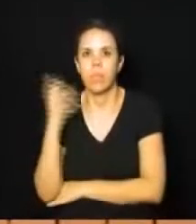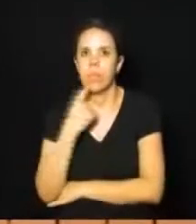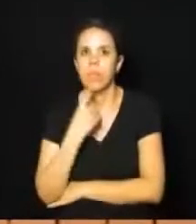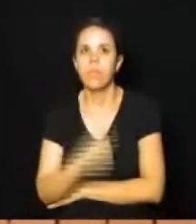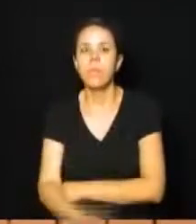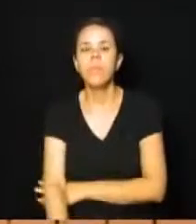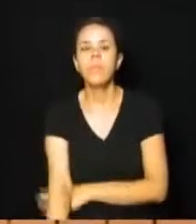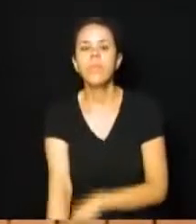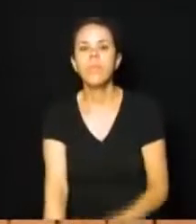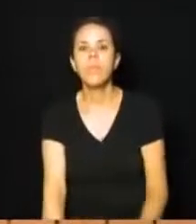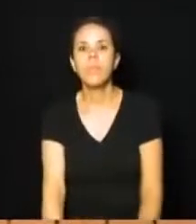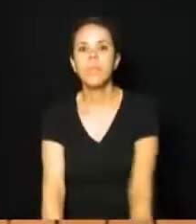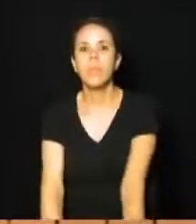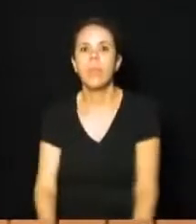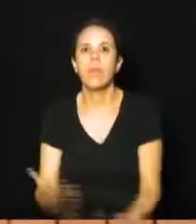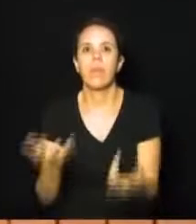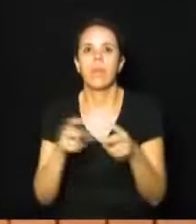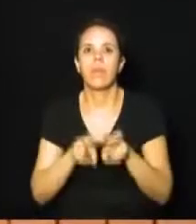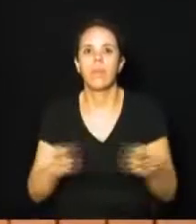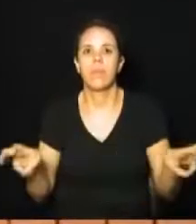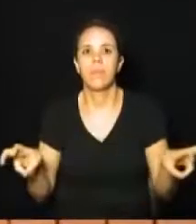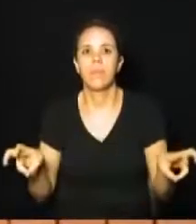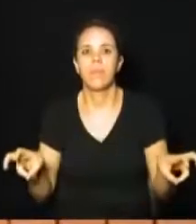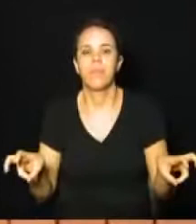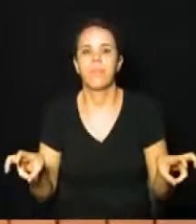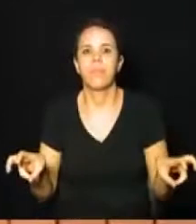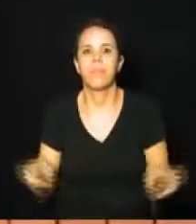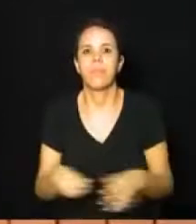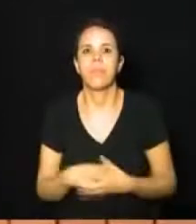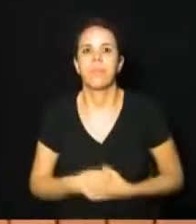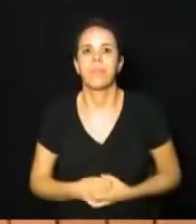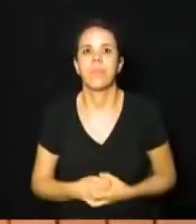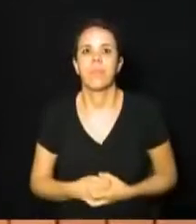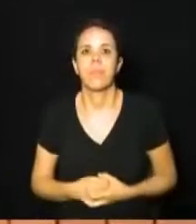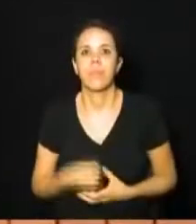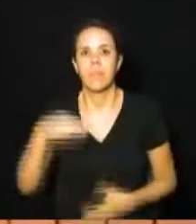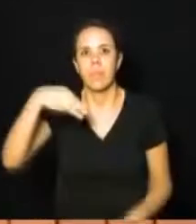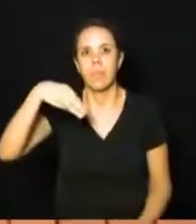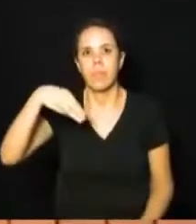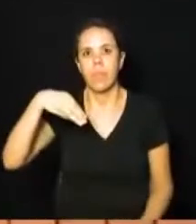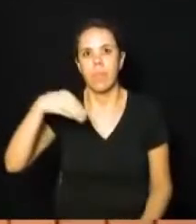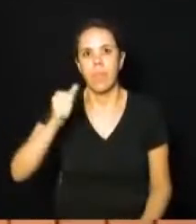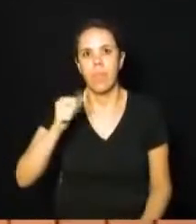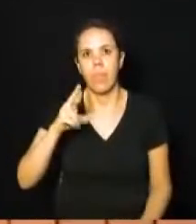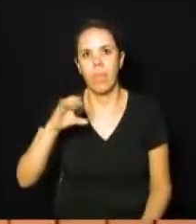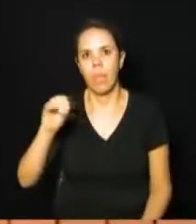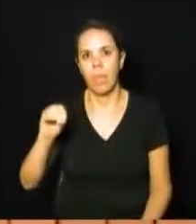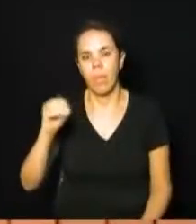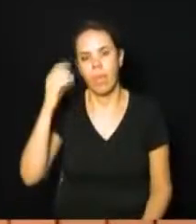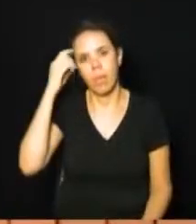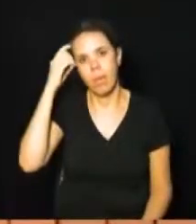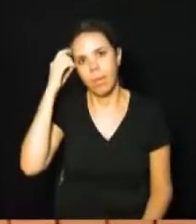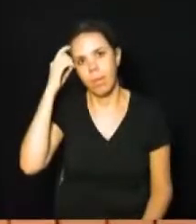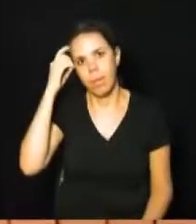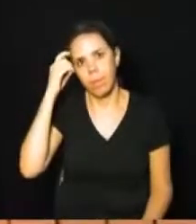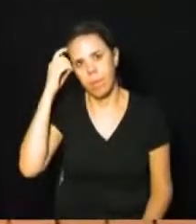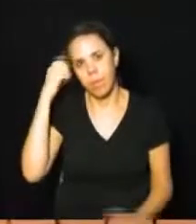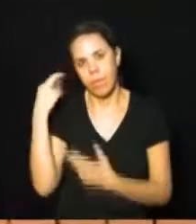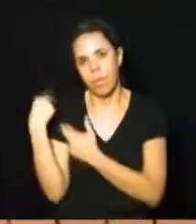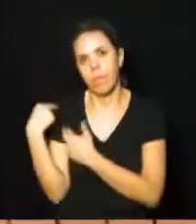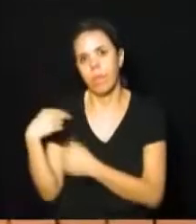Campinas. Eu quero chamá-los para compor a mesa o senhor Marco Antônio Afonso, coordenador da